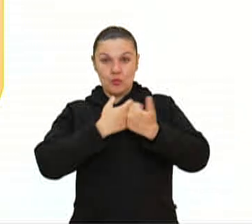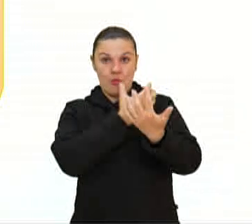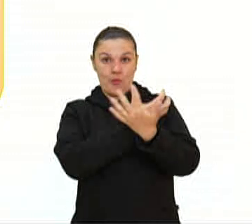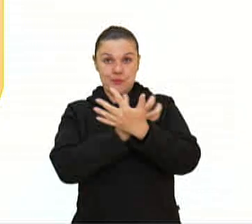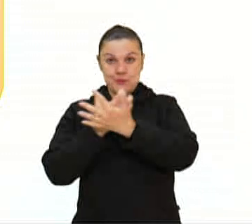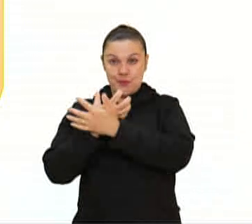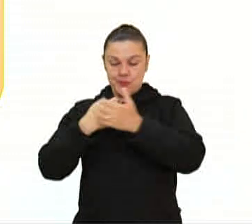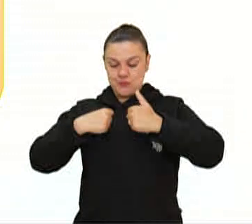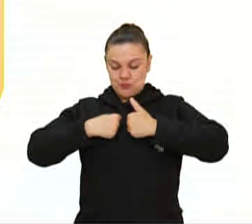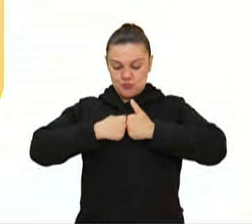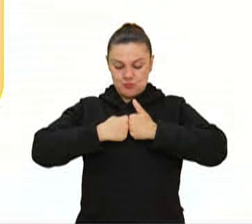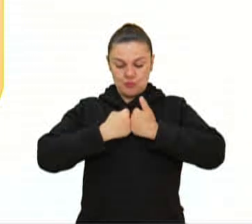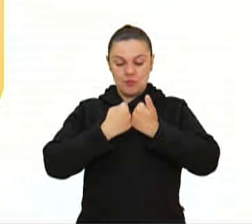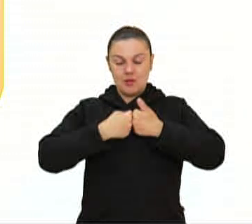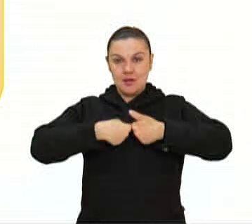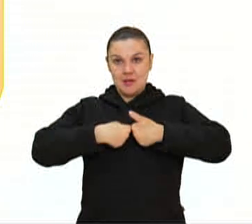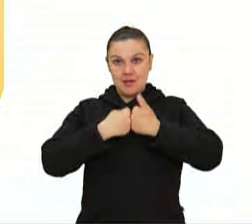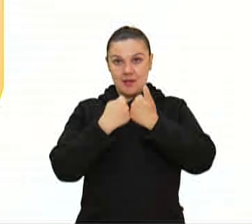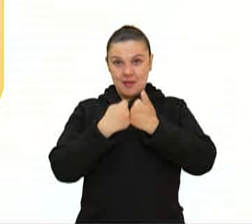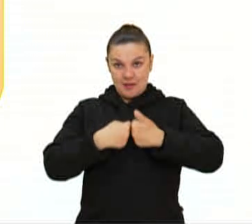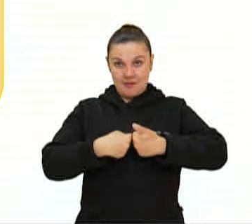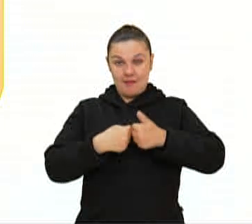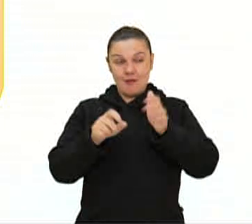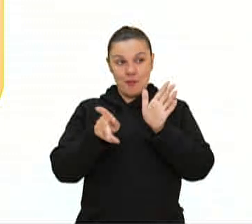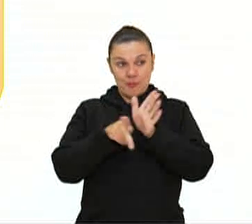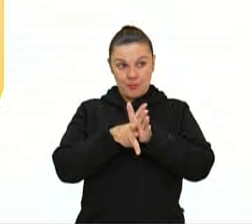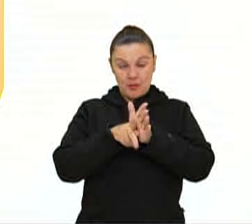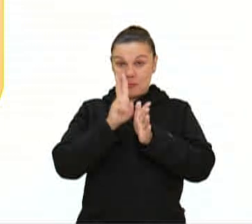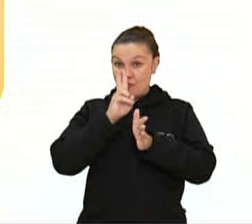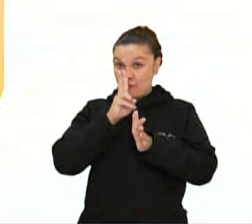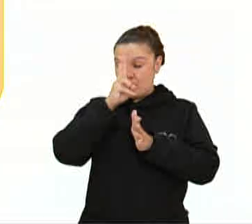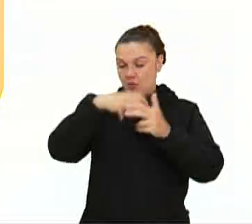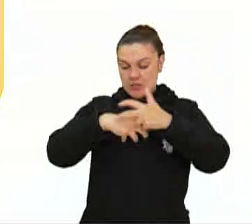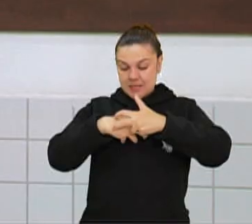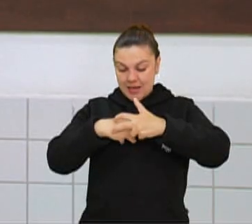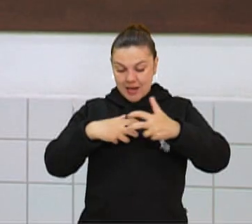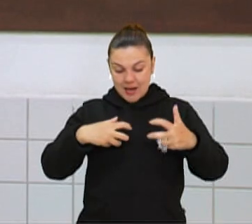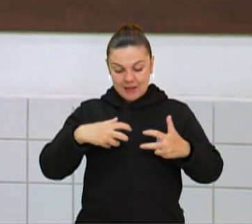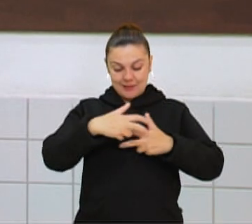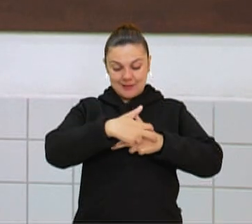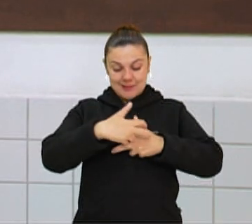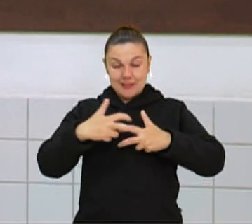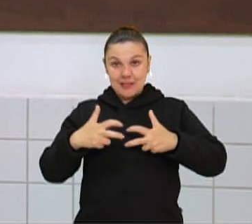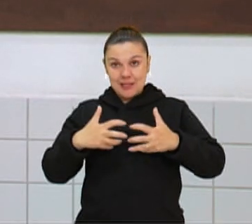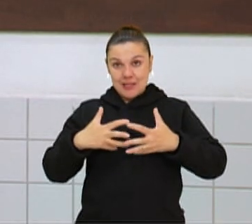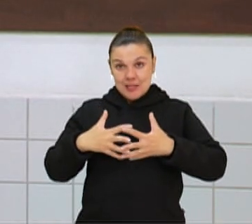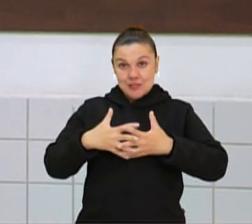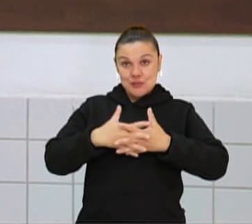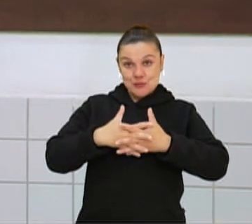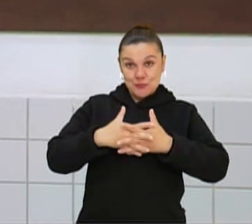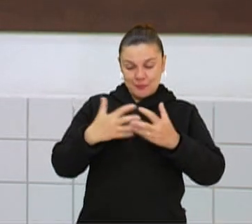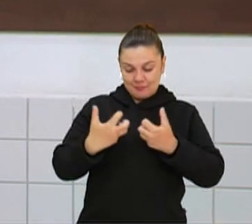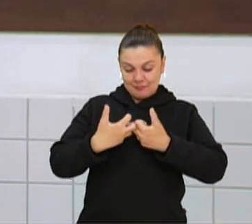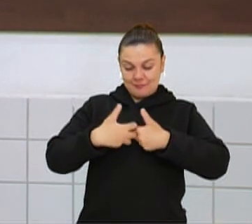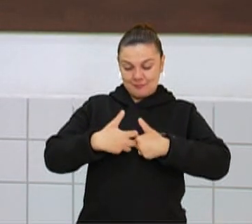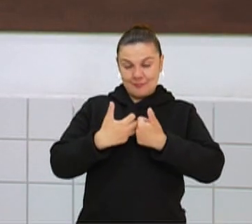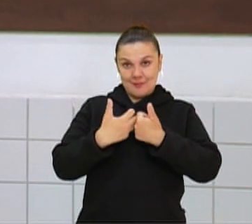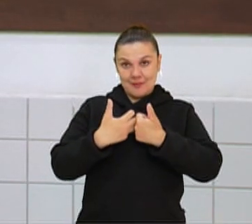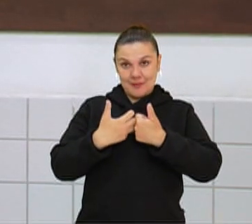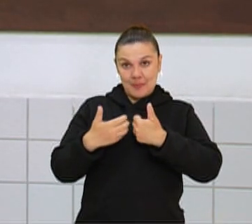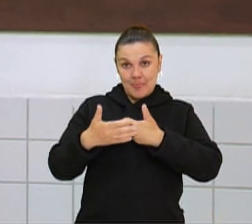com osso, que vai ser fortalecido pela ação dos ligamentos. E agora, para a gente